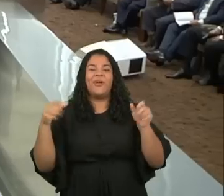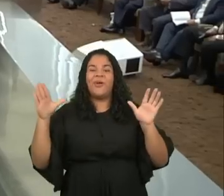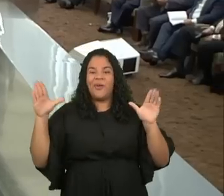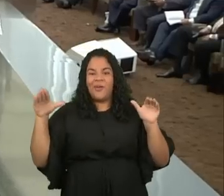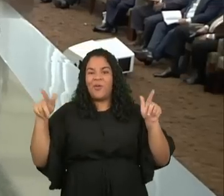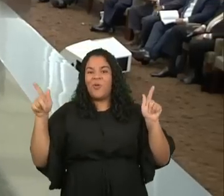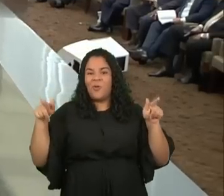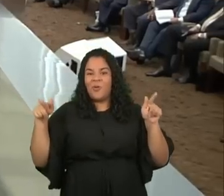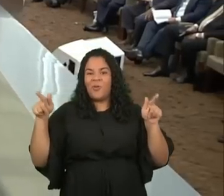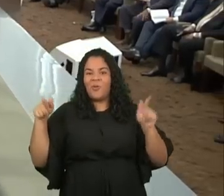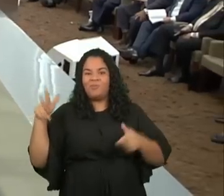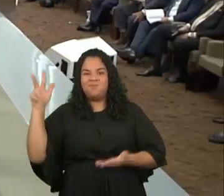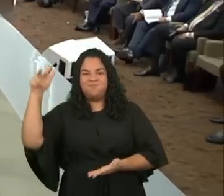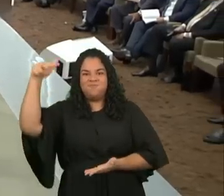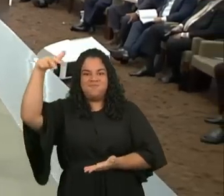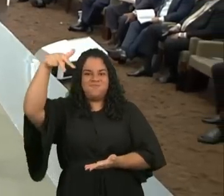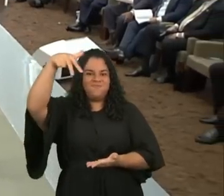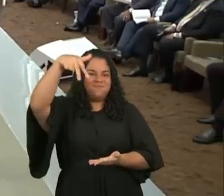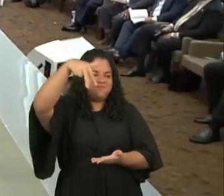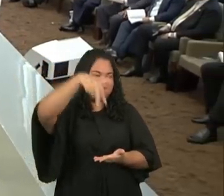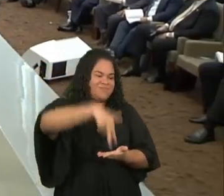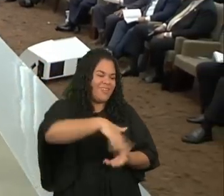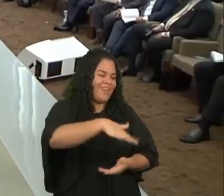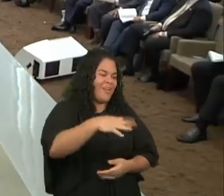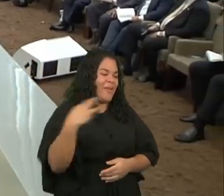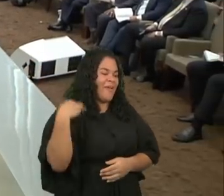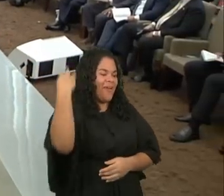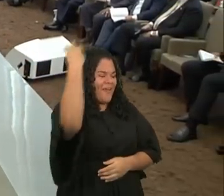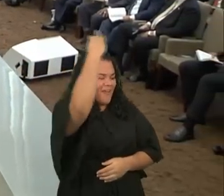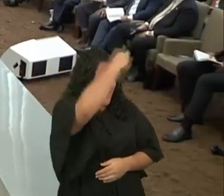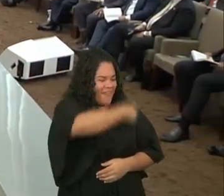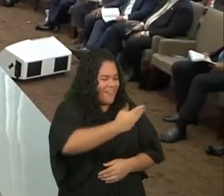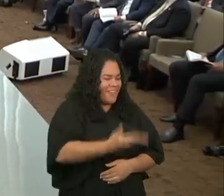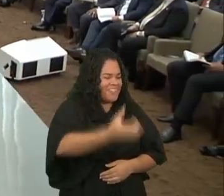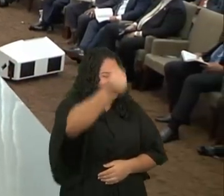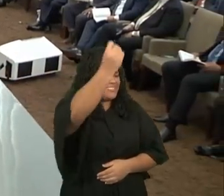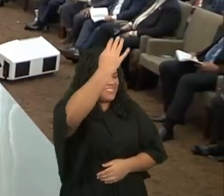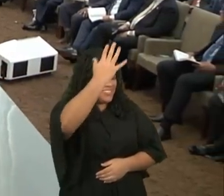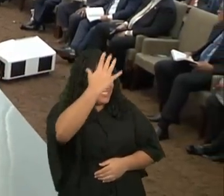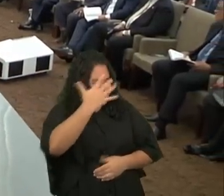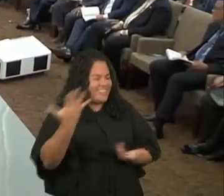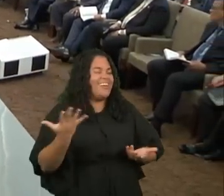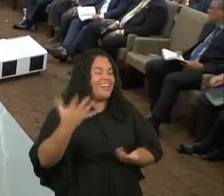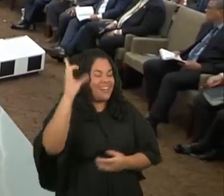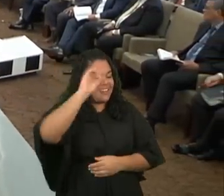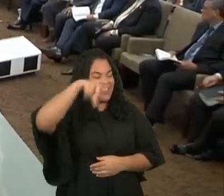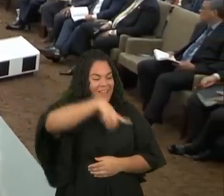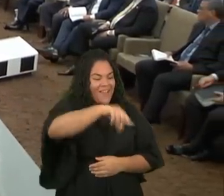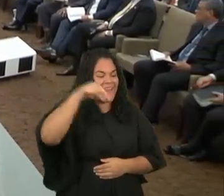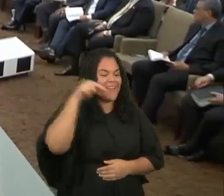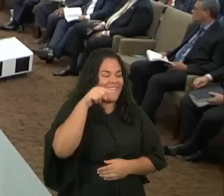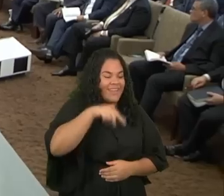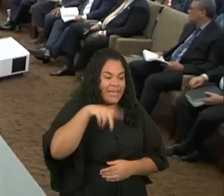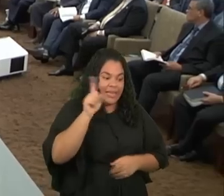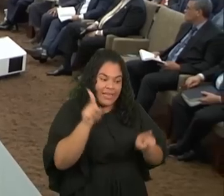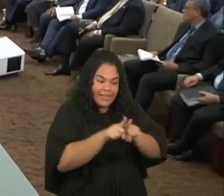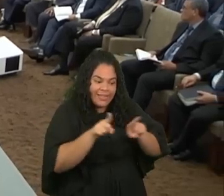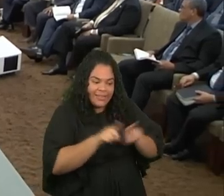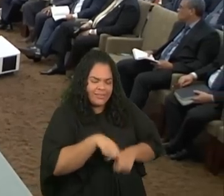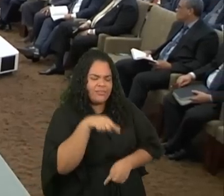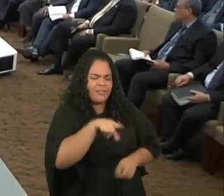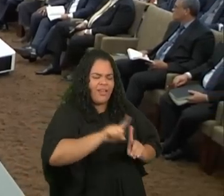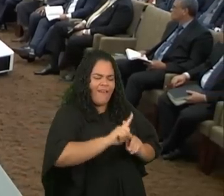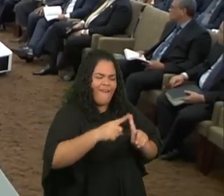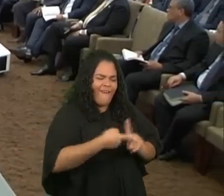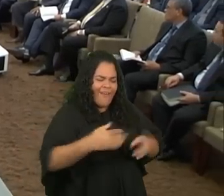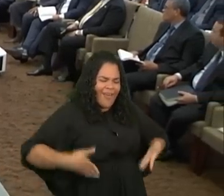Maria, agraciada, o Senhor é contigo. Bendita sois entre todas as mulheres. Bendito será o fruto do teu ventre.